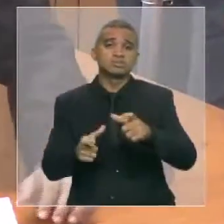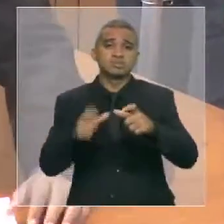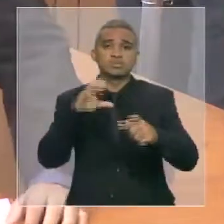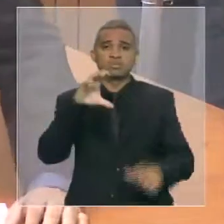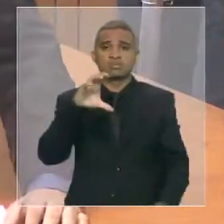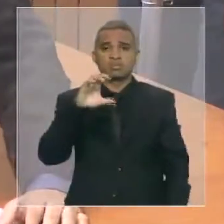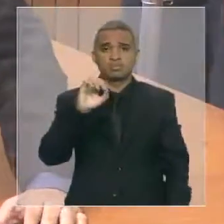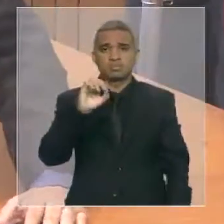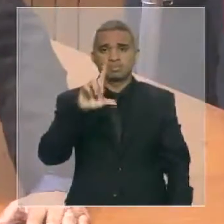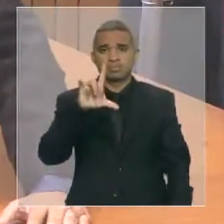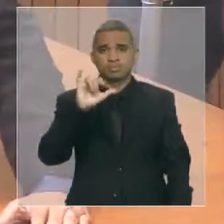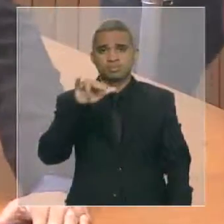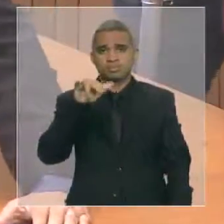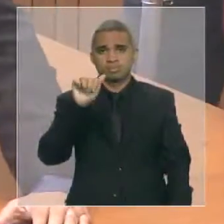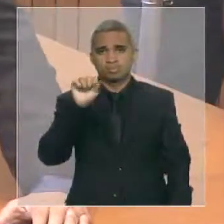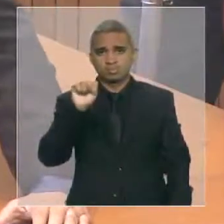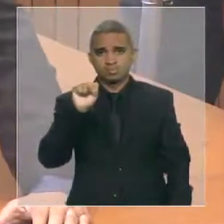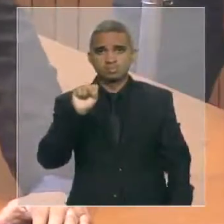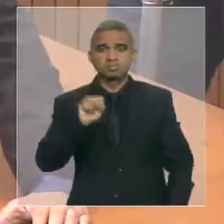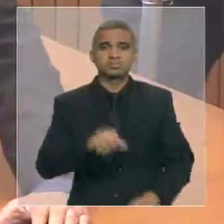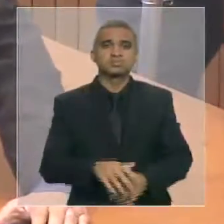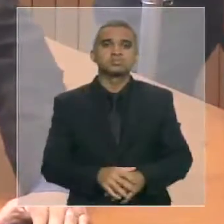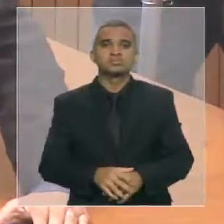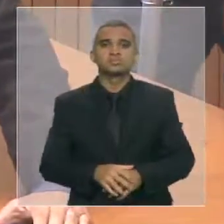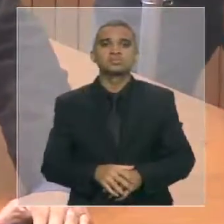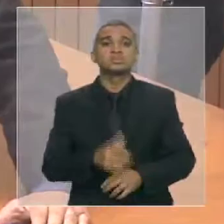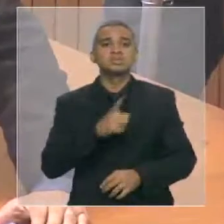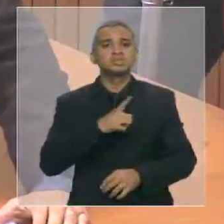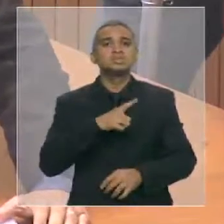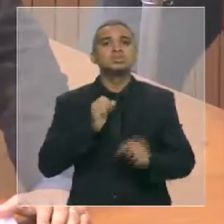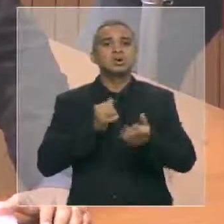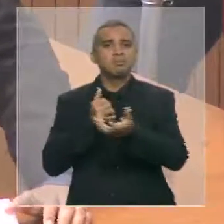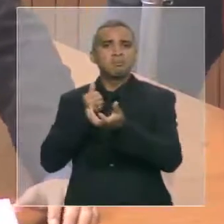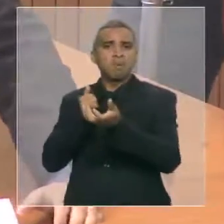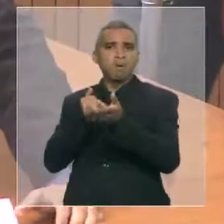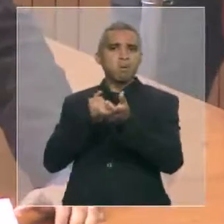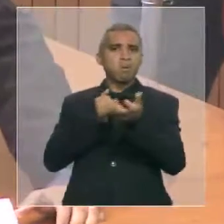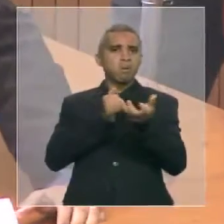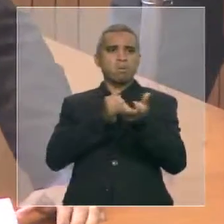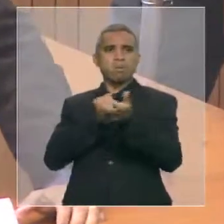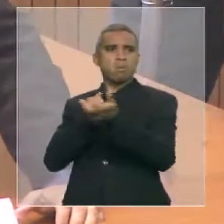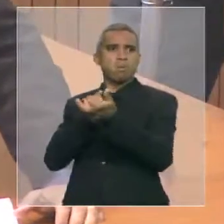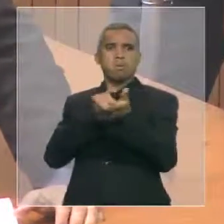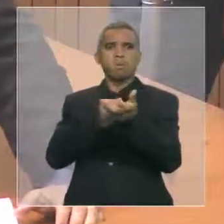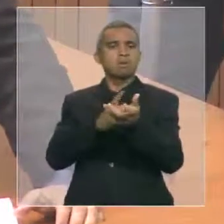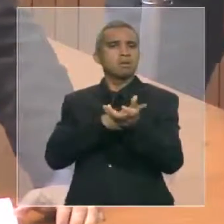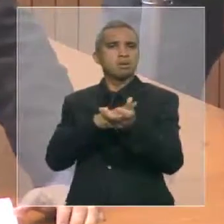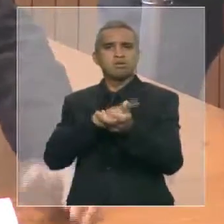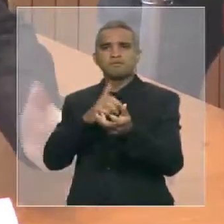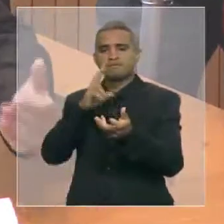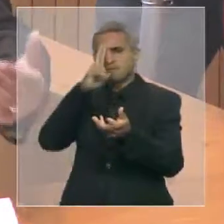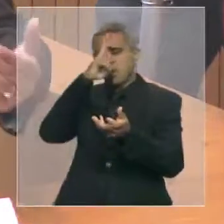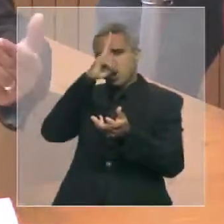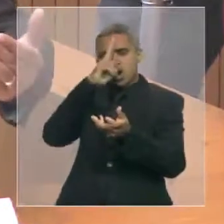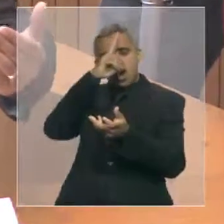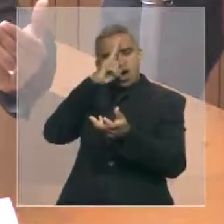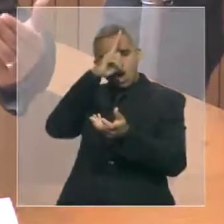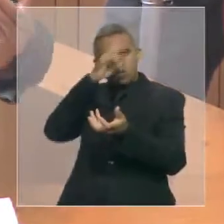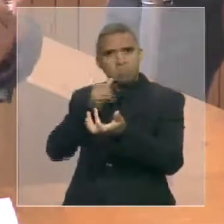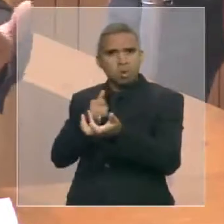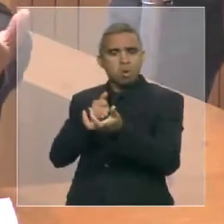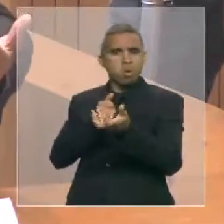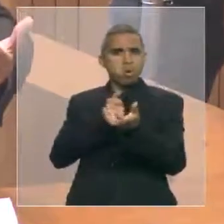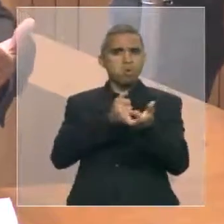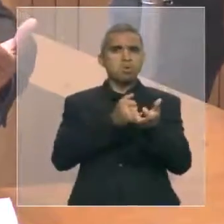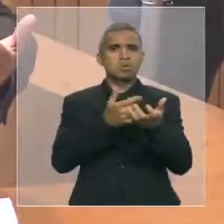atrás, o armamento, o nível de armamento que essas quadrilhas chegam, é algo que se